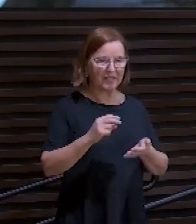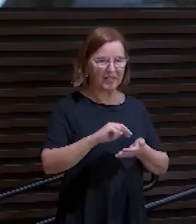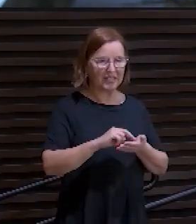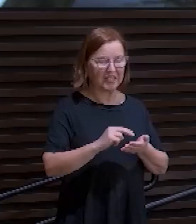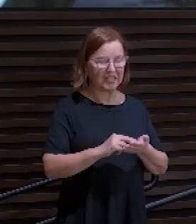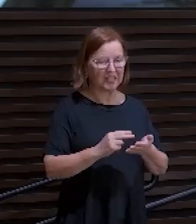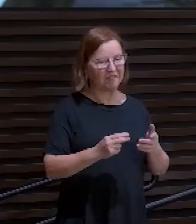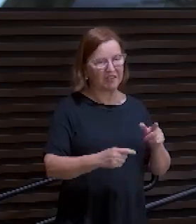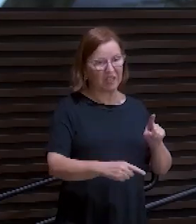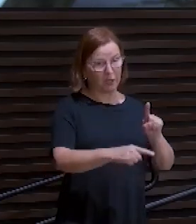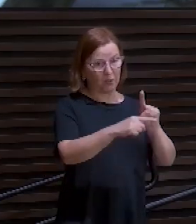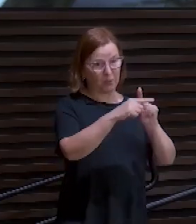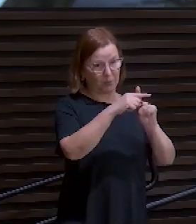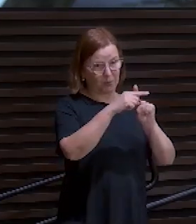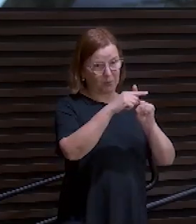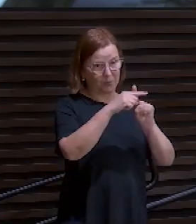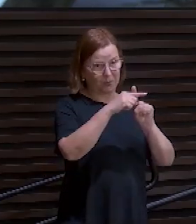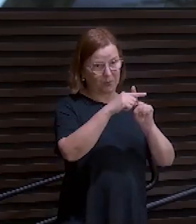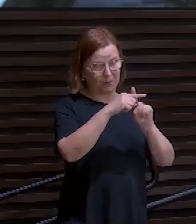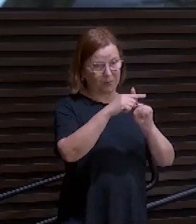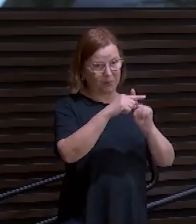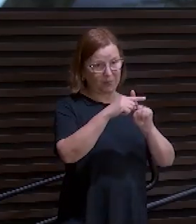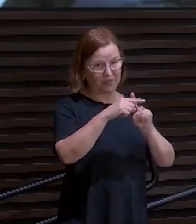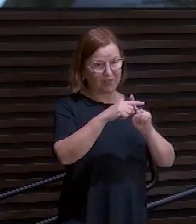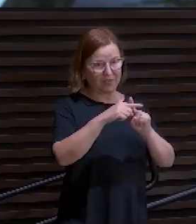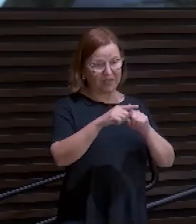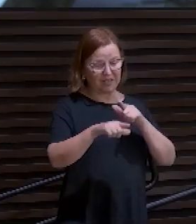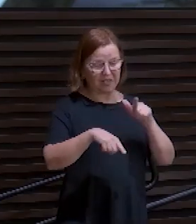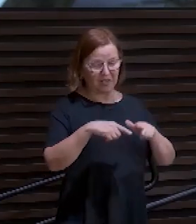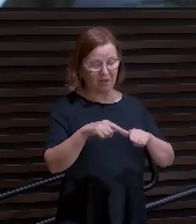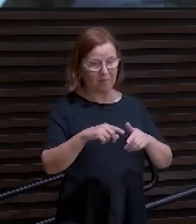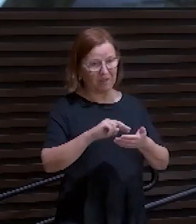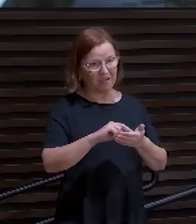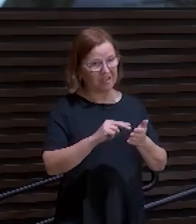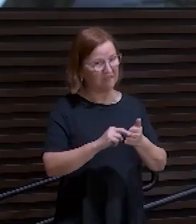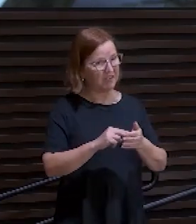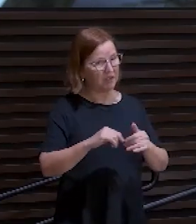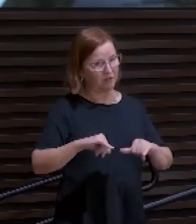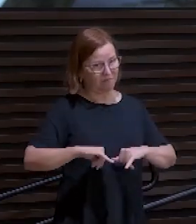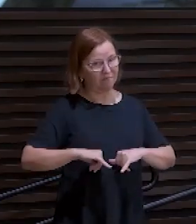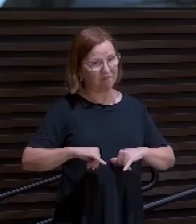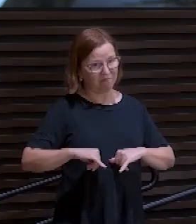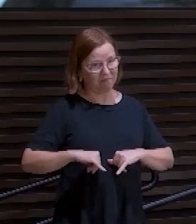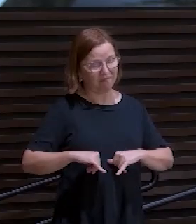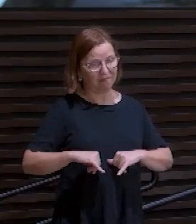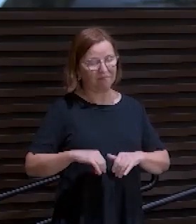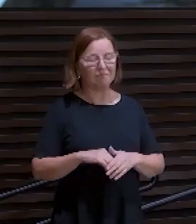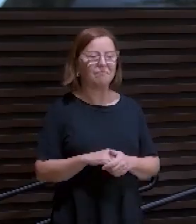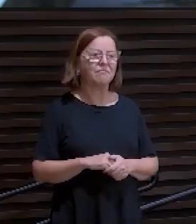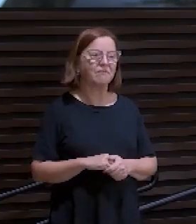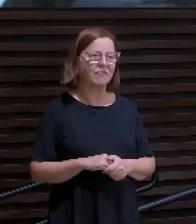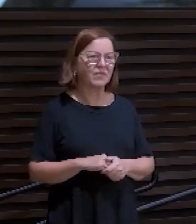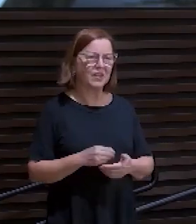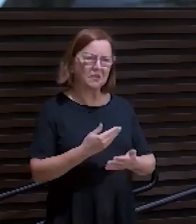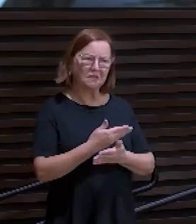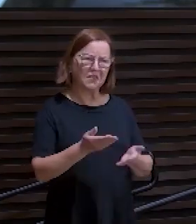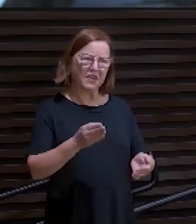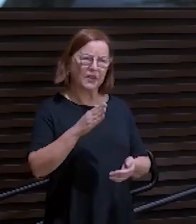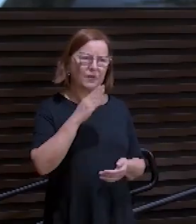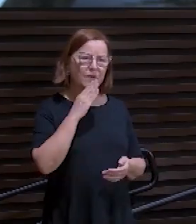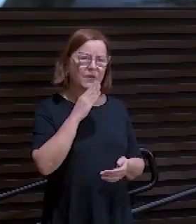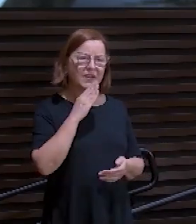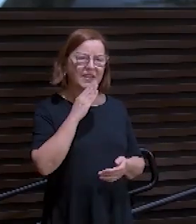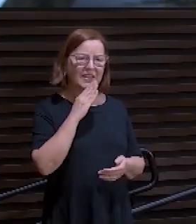Serviço é sinônimo de sofrimento. Os irmãos conhecem bem a história